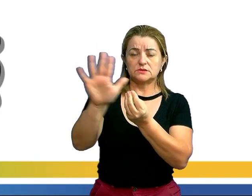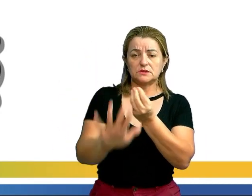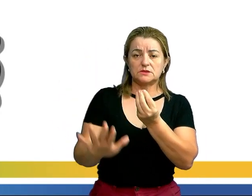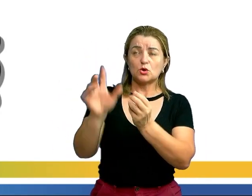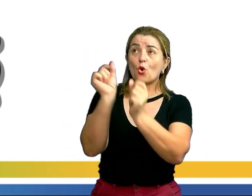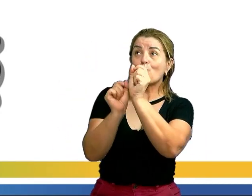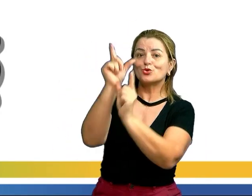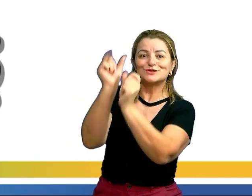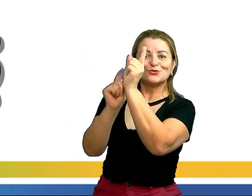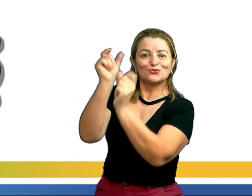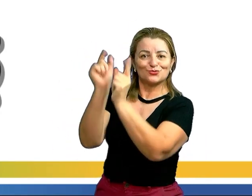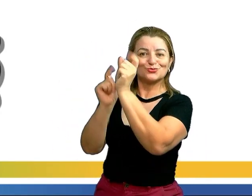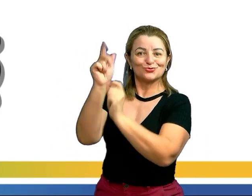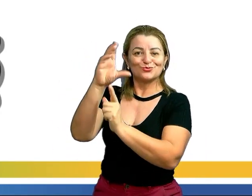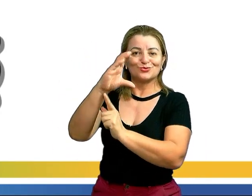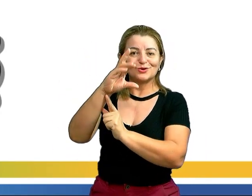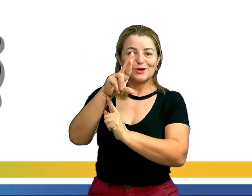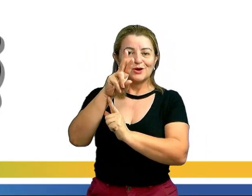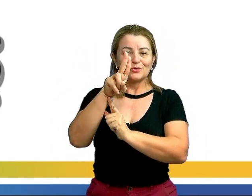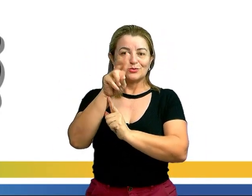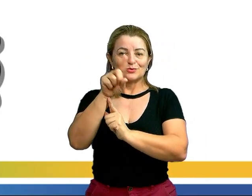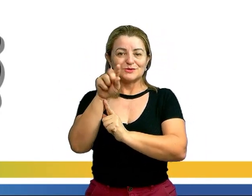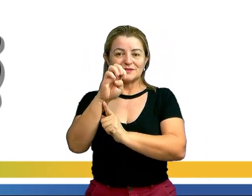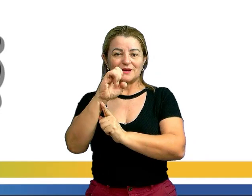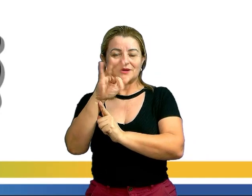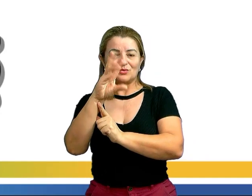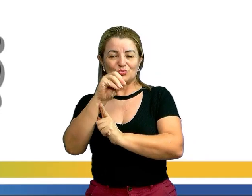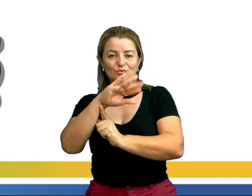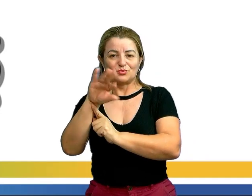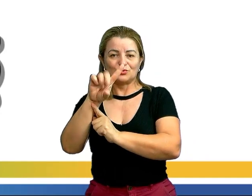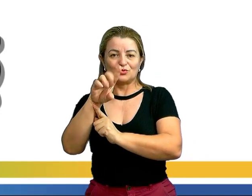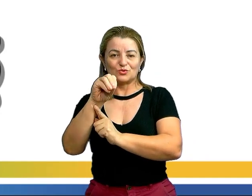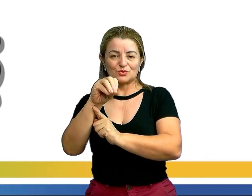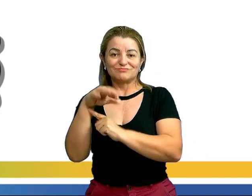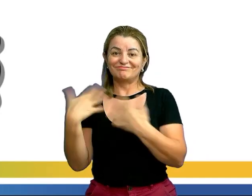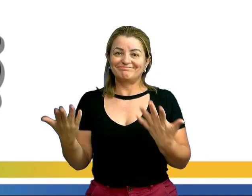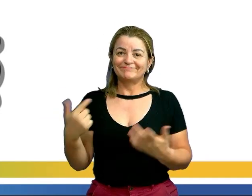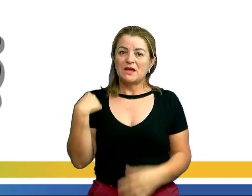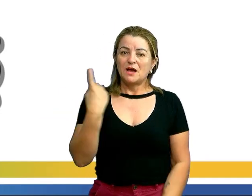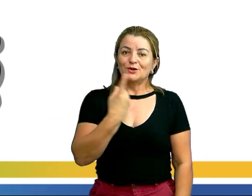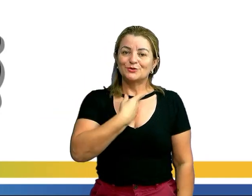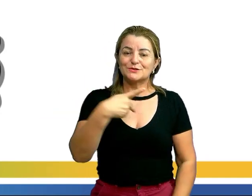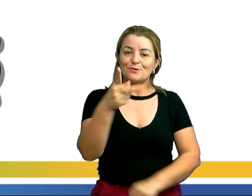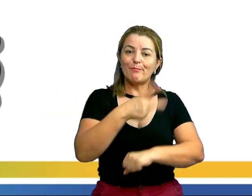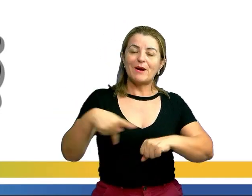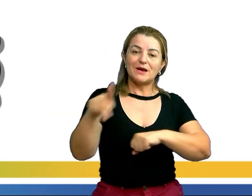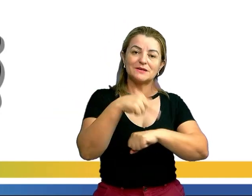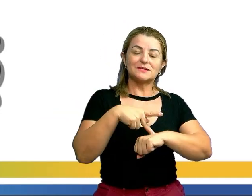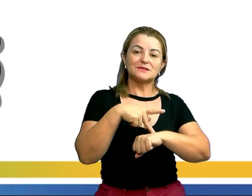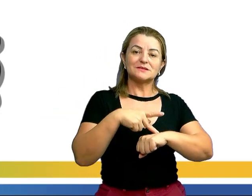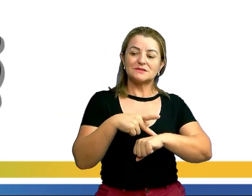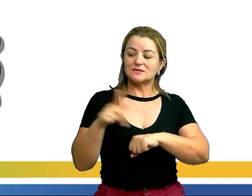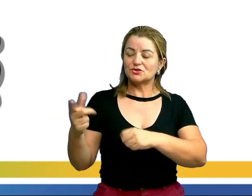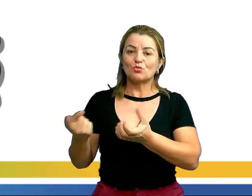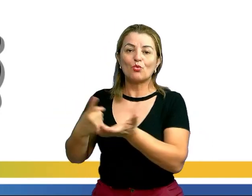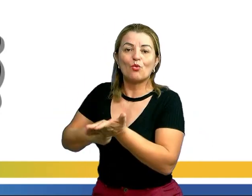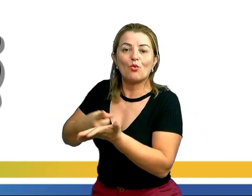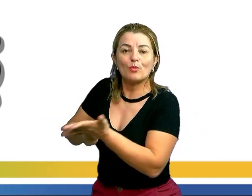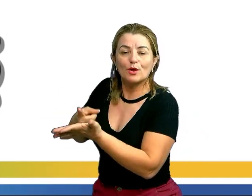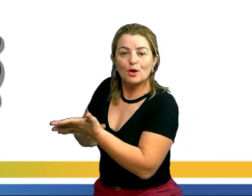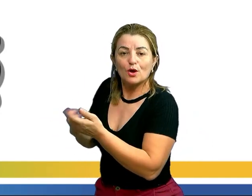Sul, homenageando, né, o Che Guevara, sendo que nós éramos um país que tínhamos aliança com um país capitalista. E como é que nós